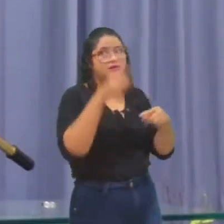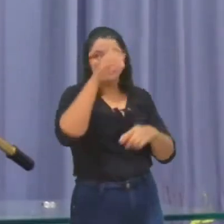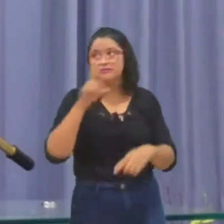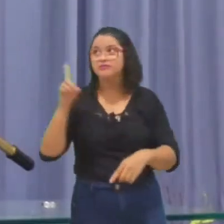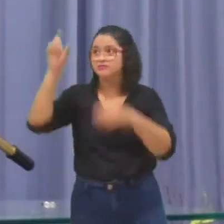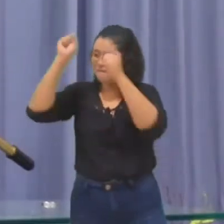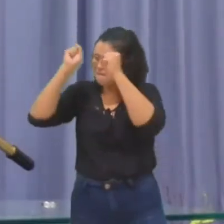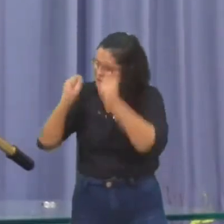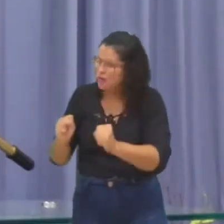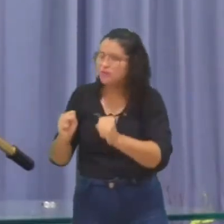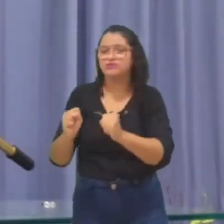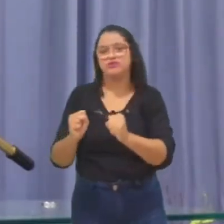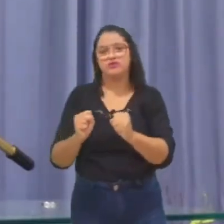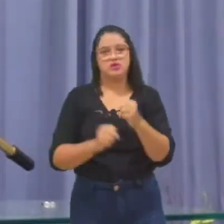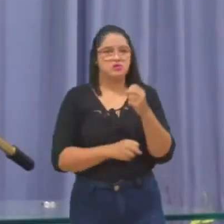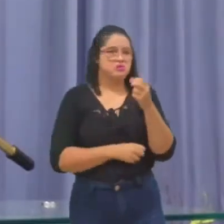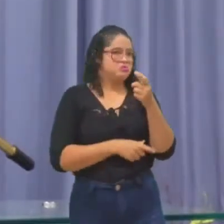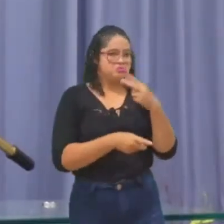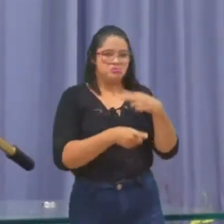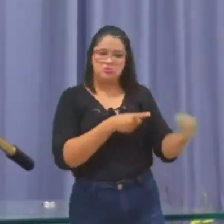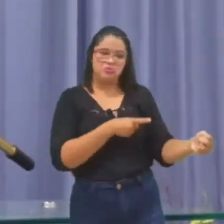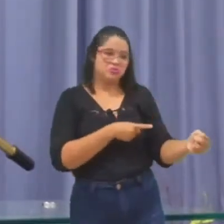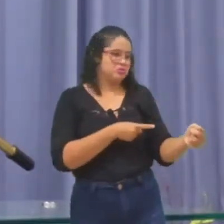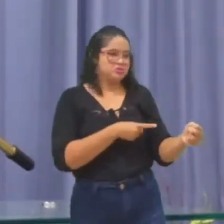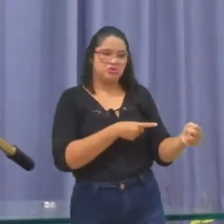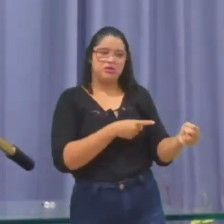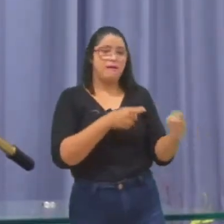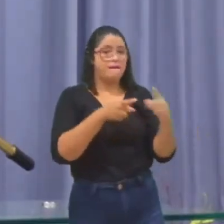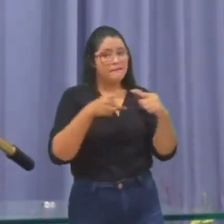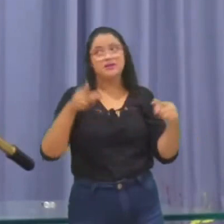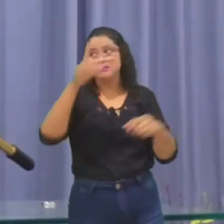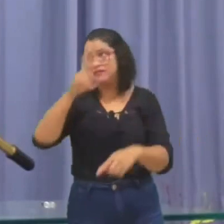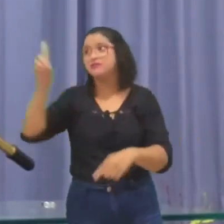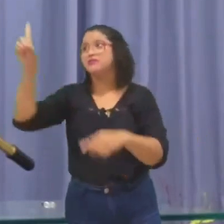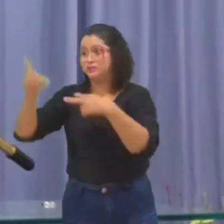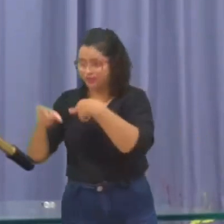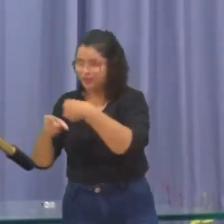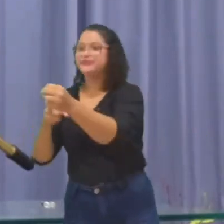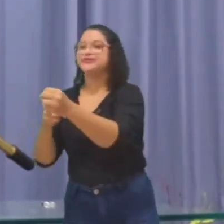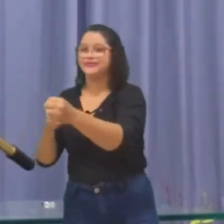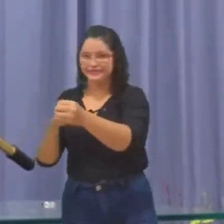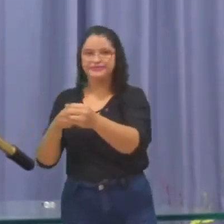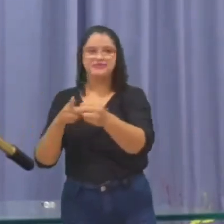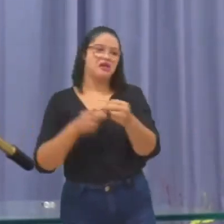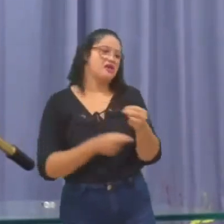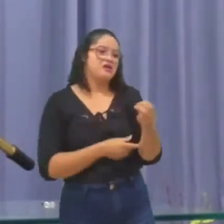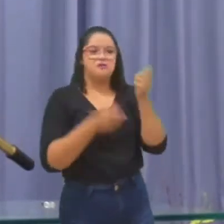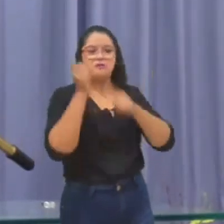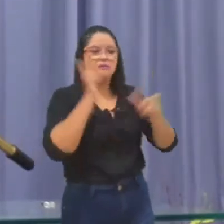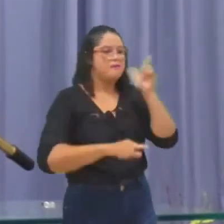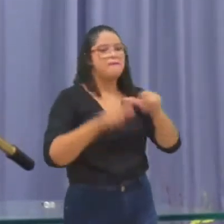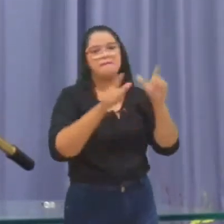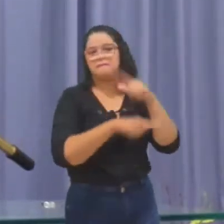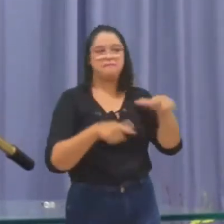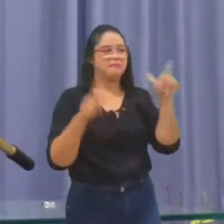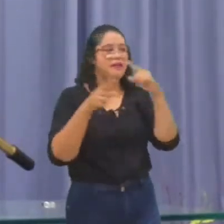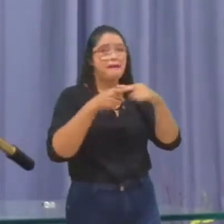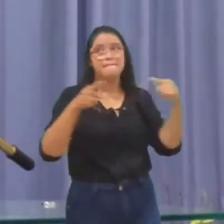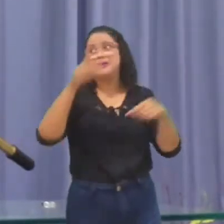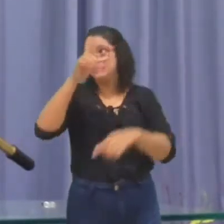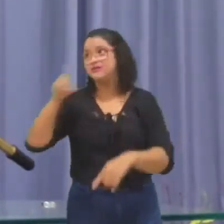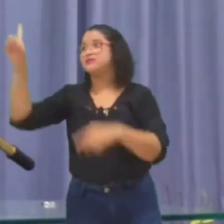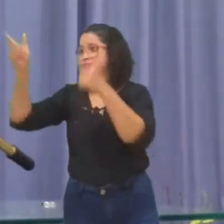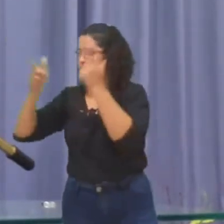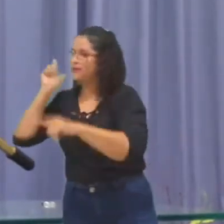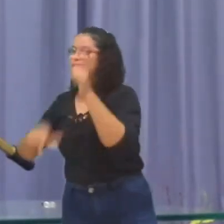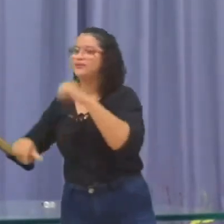Eu não posso conseguir, mas o meu Deus consegue. Eu não posso vencer, mas o meu Deus vence. Eu não tenho condição de me